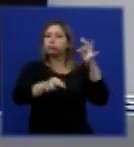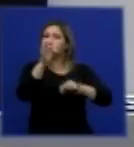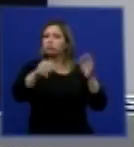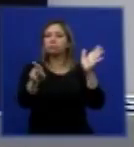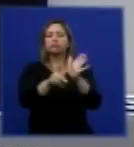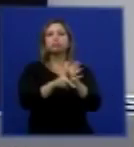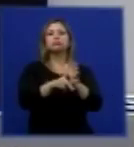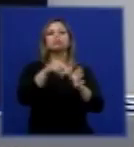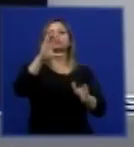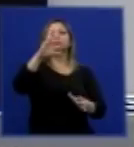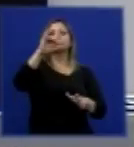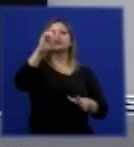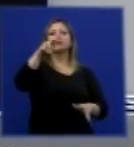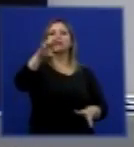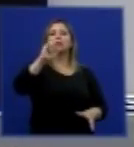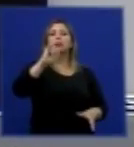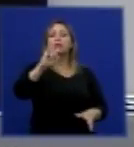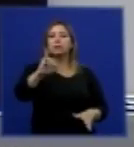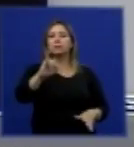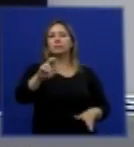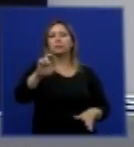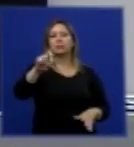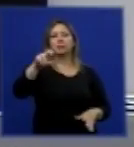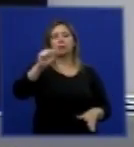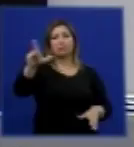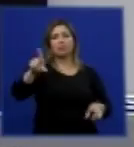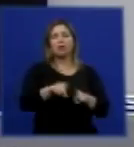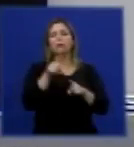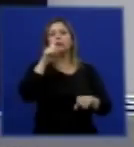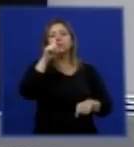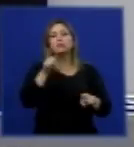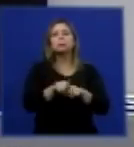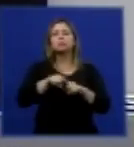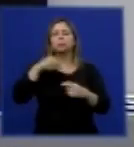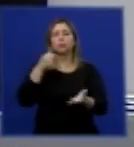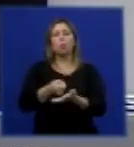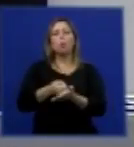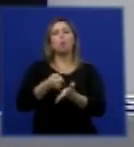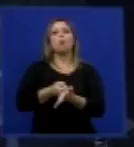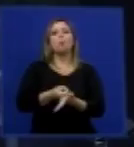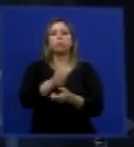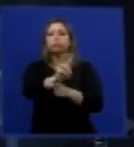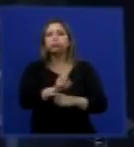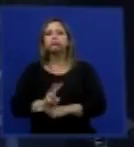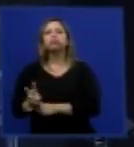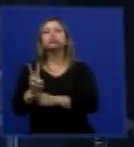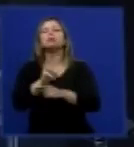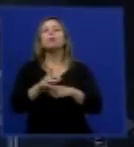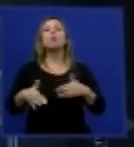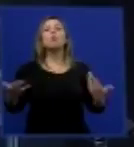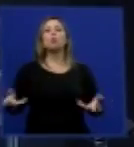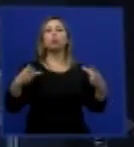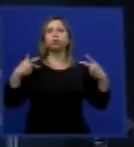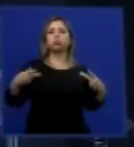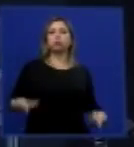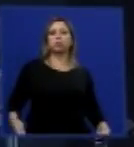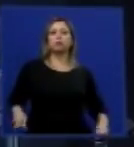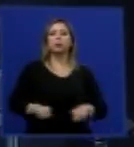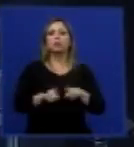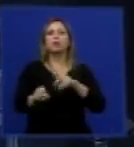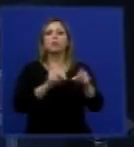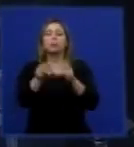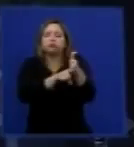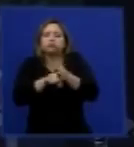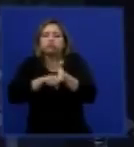objetivos e aí sim passar a cobrá-los a posição dos técnicos do Instituto